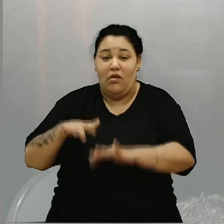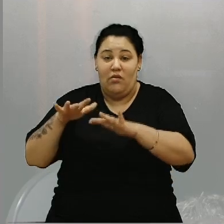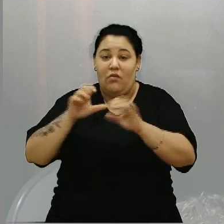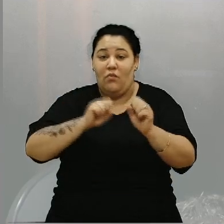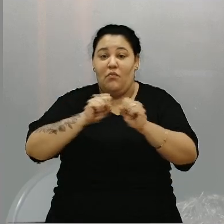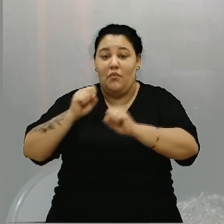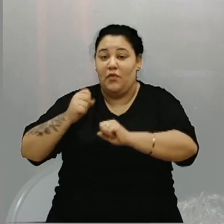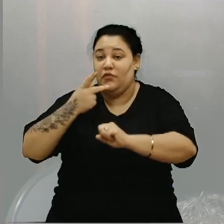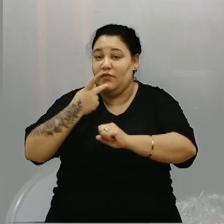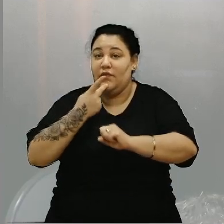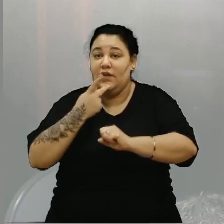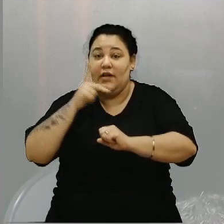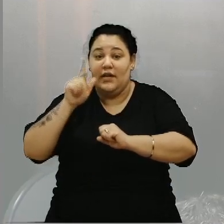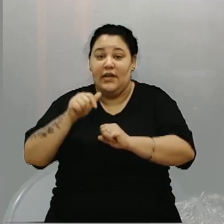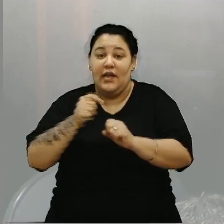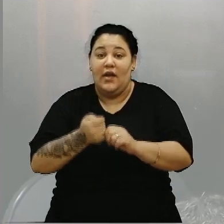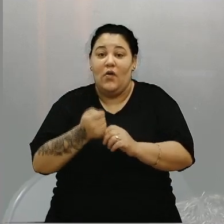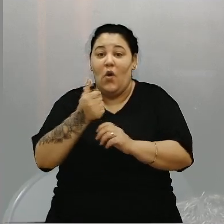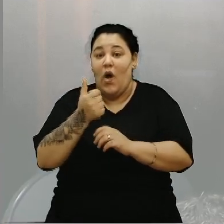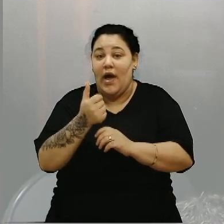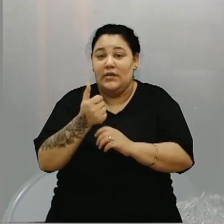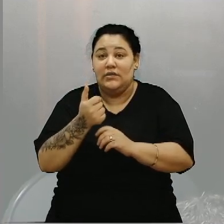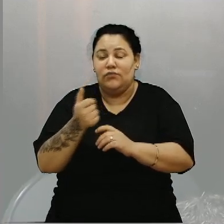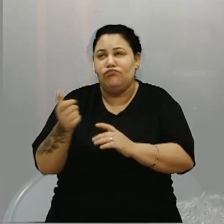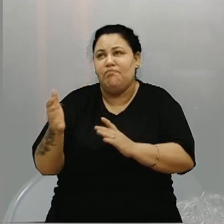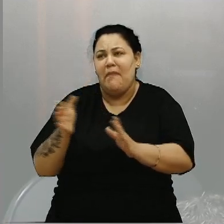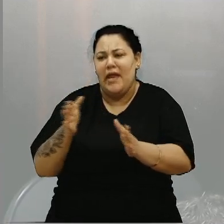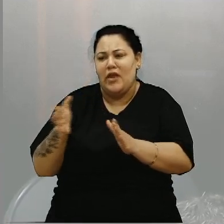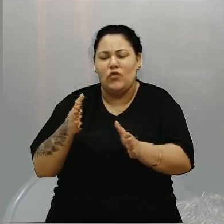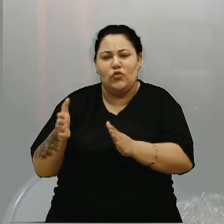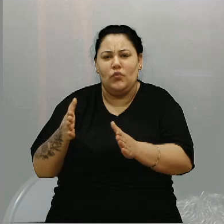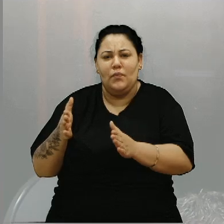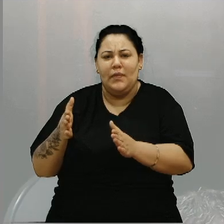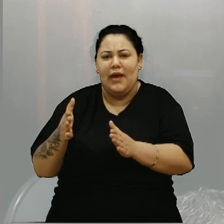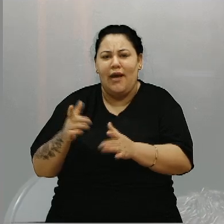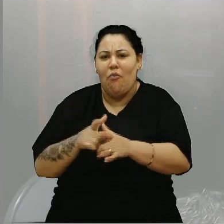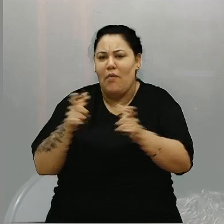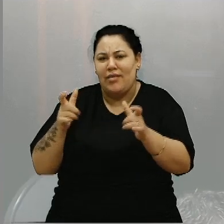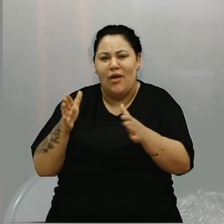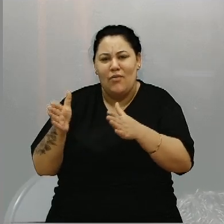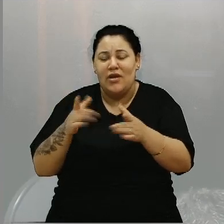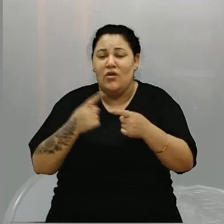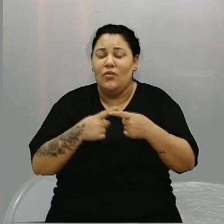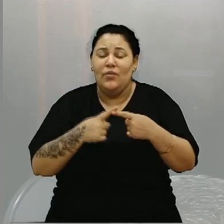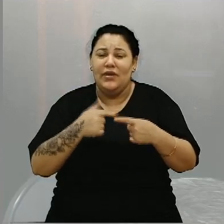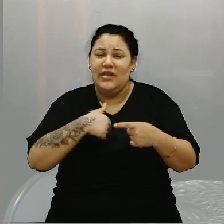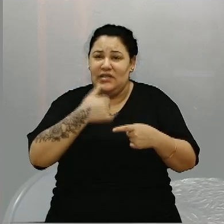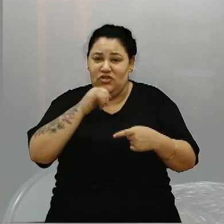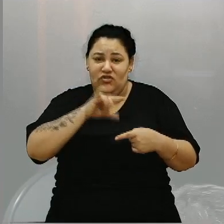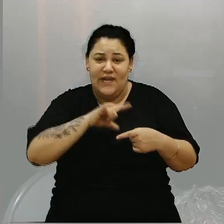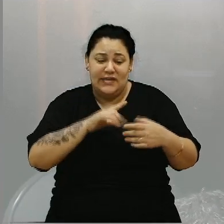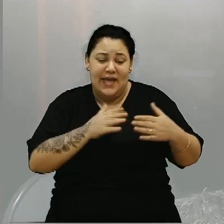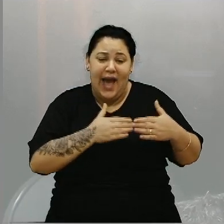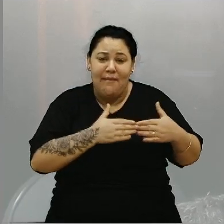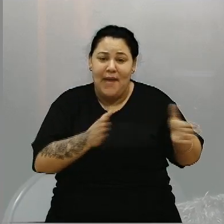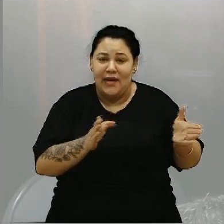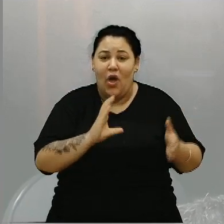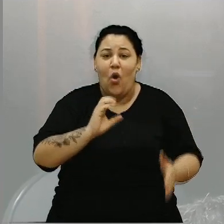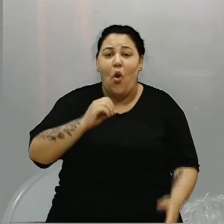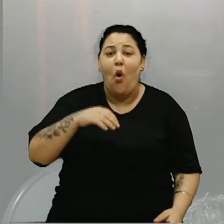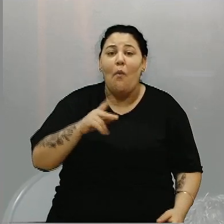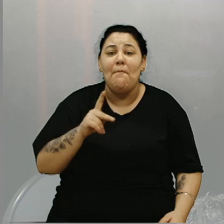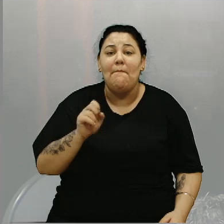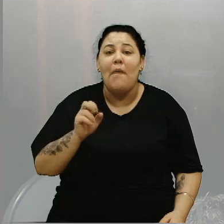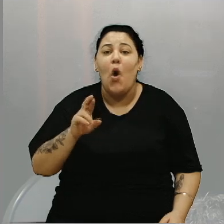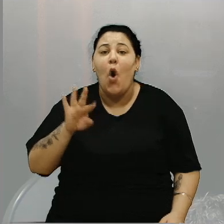quase uma provocação para os moradores. Porque se tivesse aberto as comportas, vereador Bressan, com